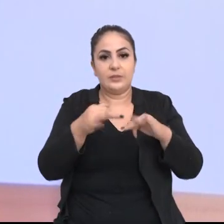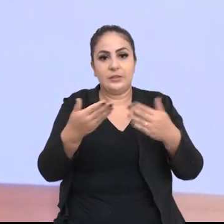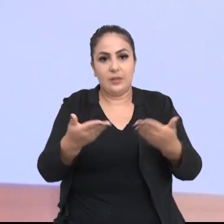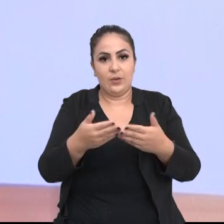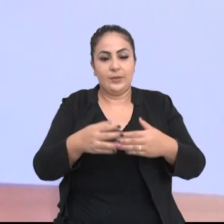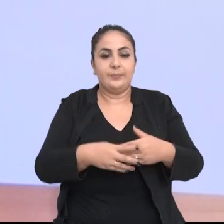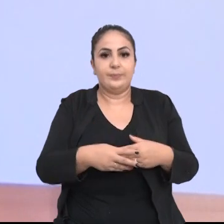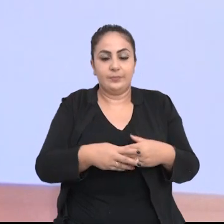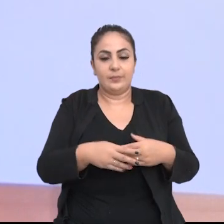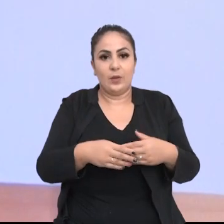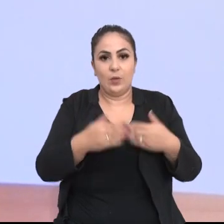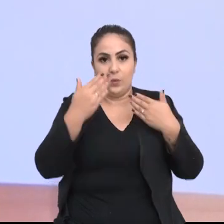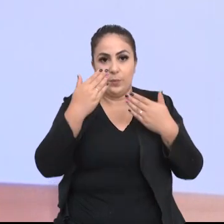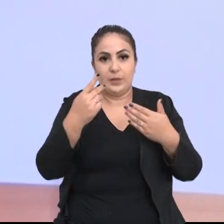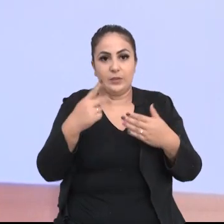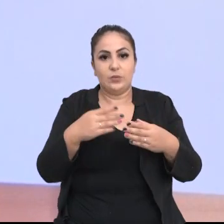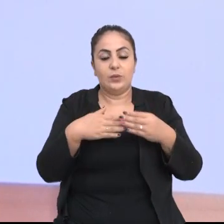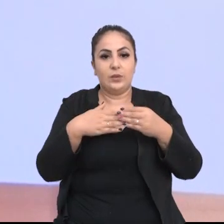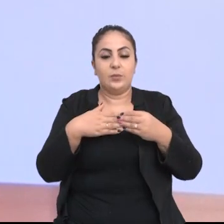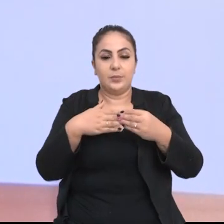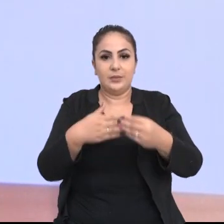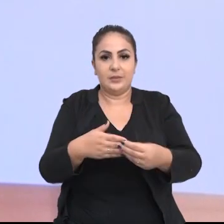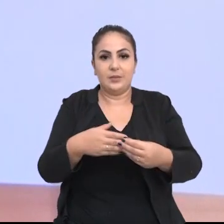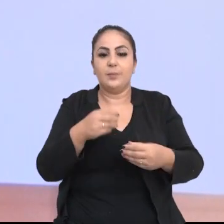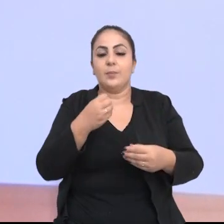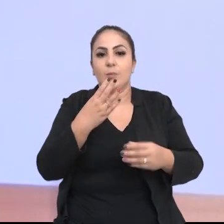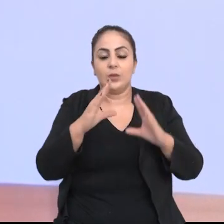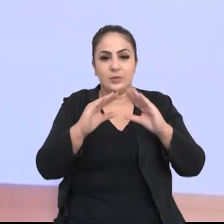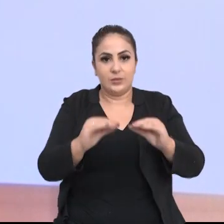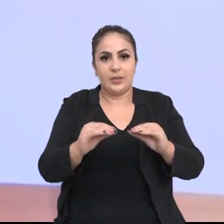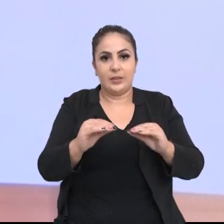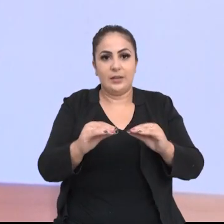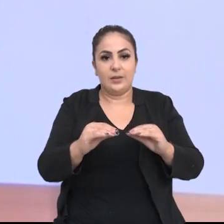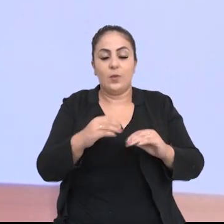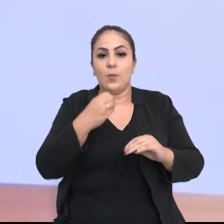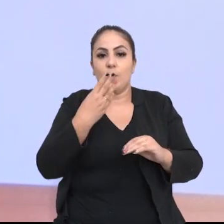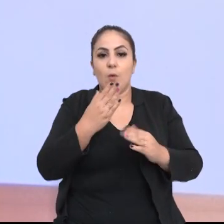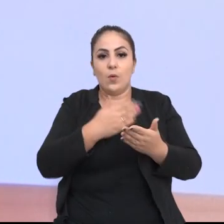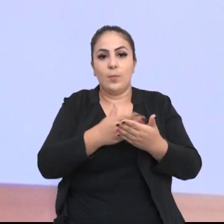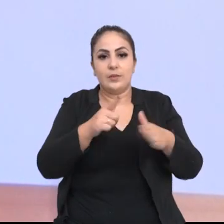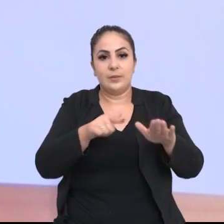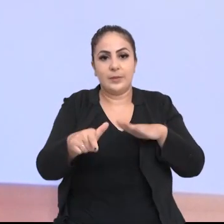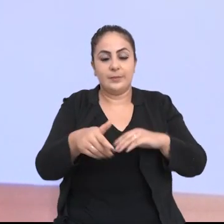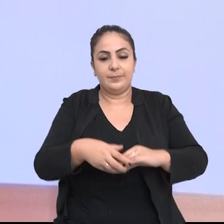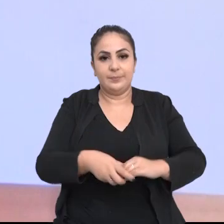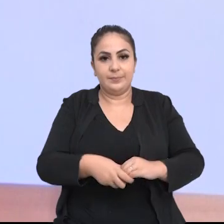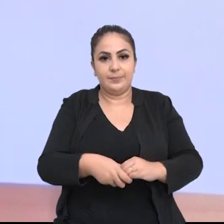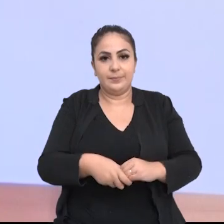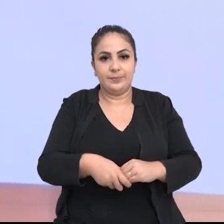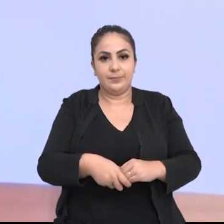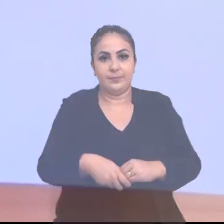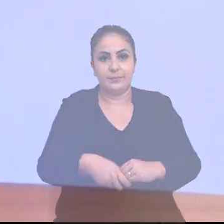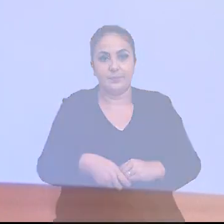termina aqui. Obrigada pela sua audiência, uma ótima noite e um bom início de semana.